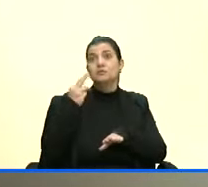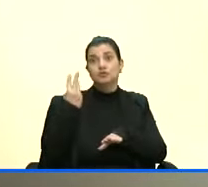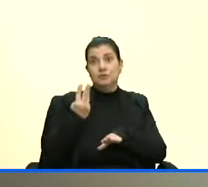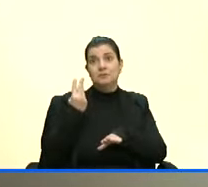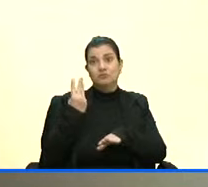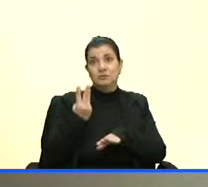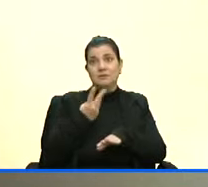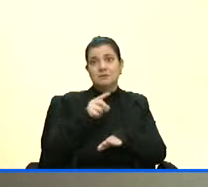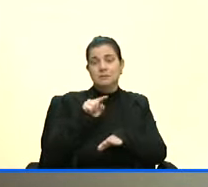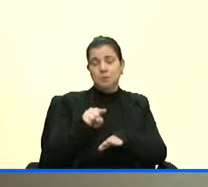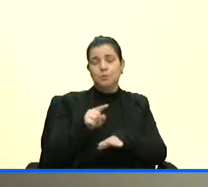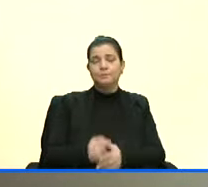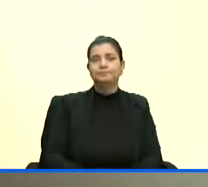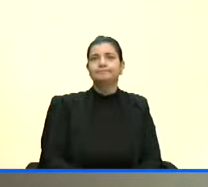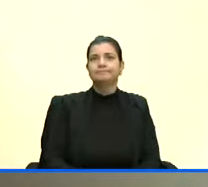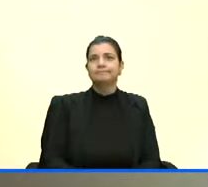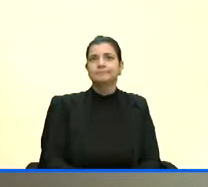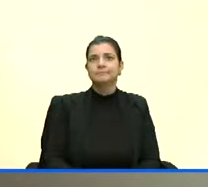esses processos.